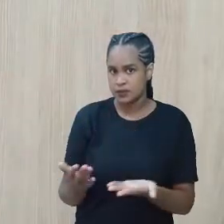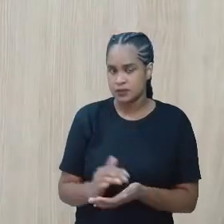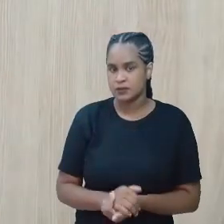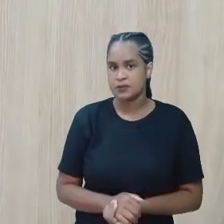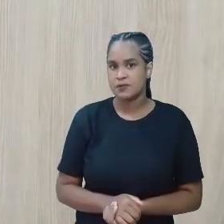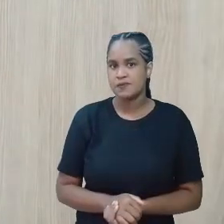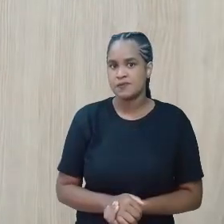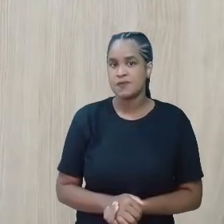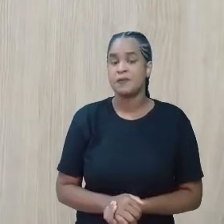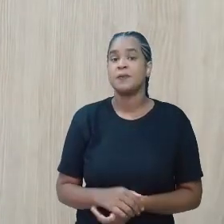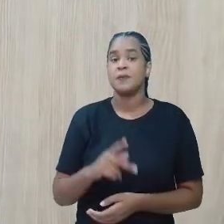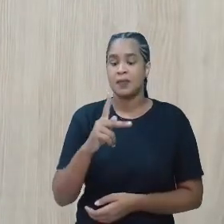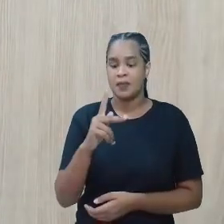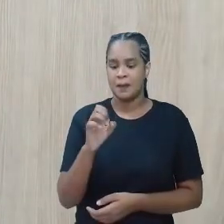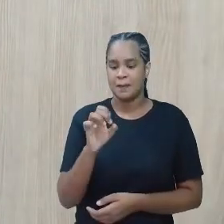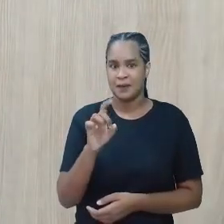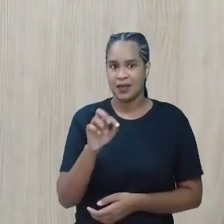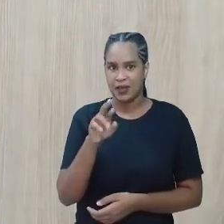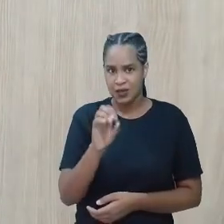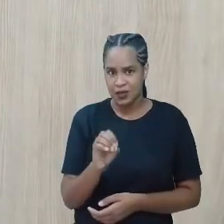já passou aqui na minha frente.